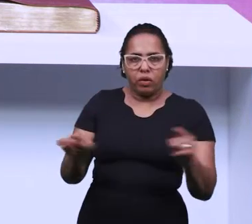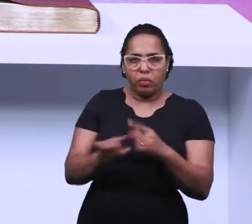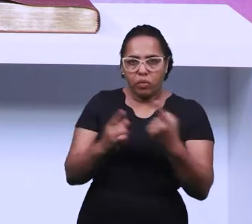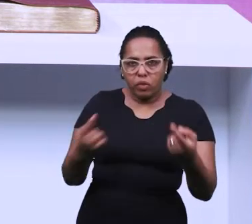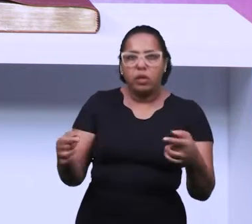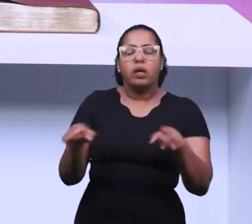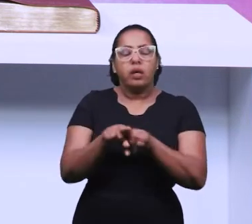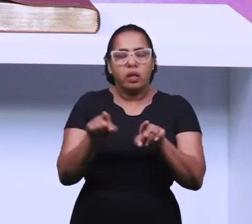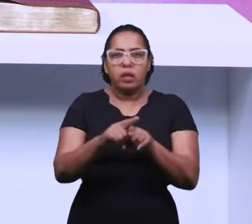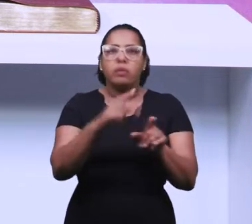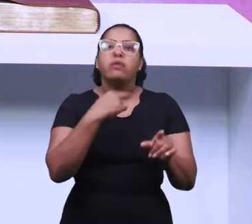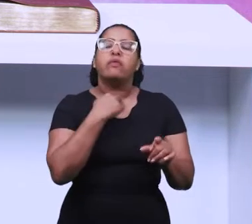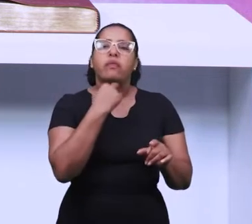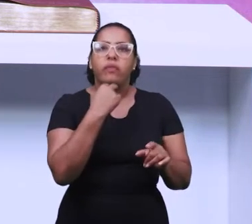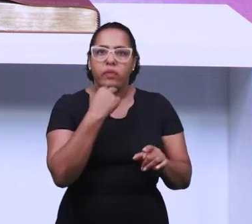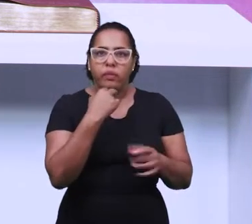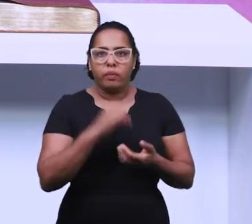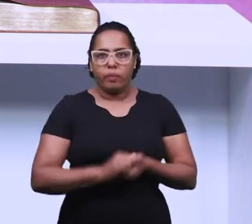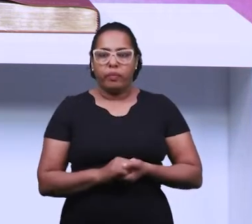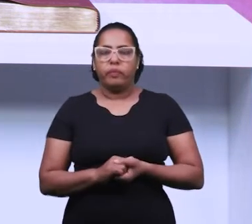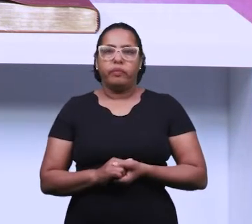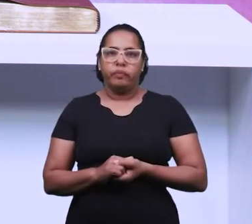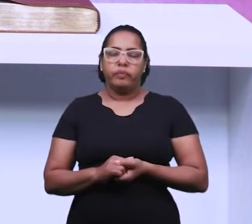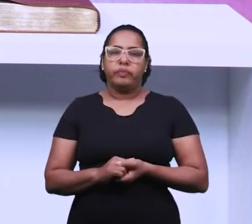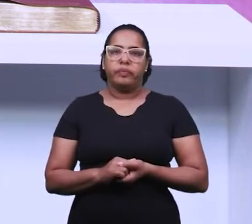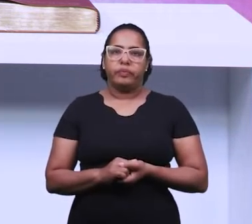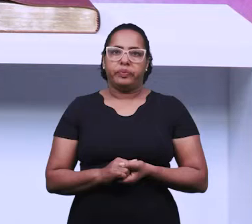evoluir musicalmente e também vocalmente.